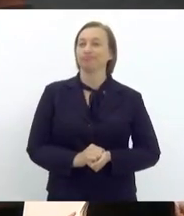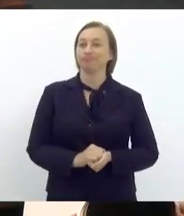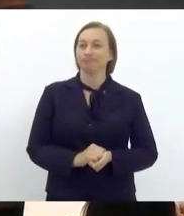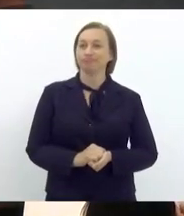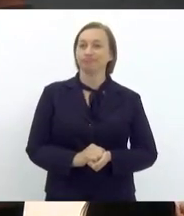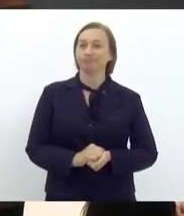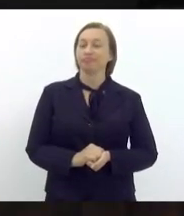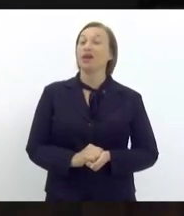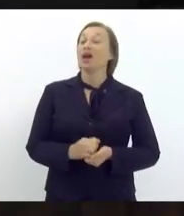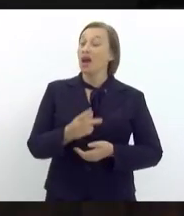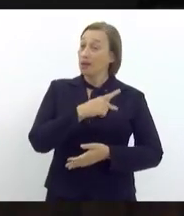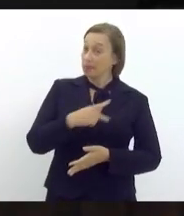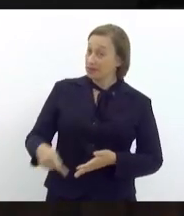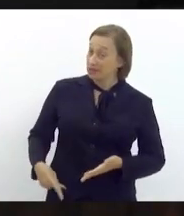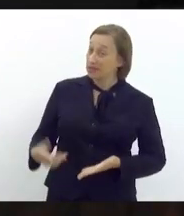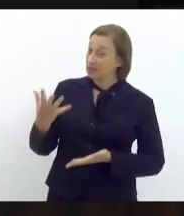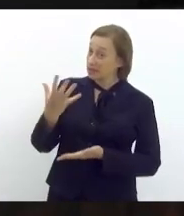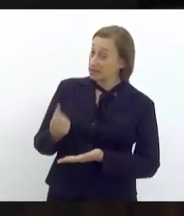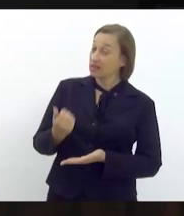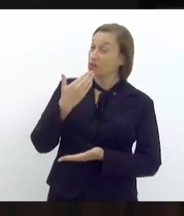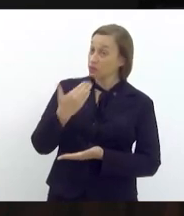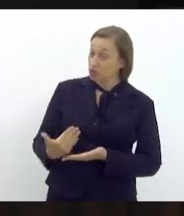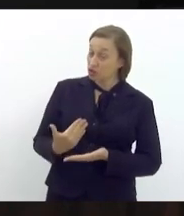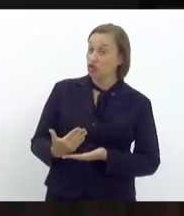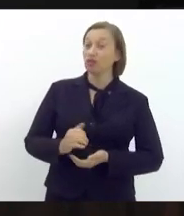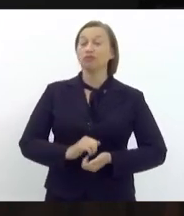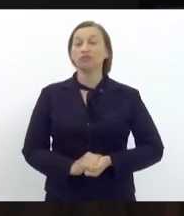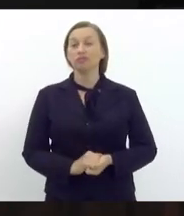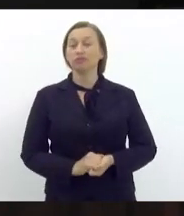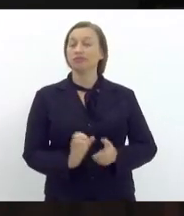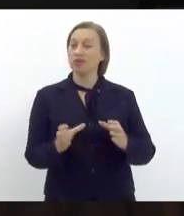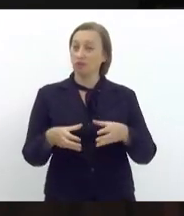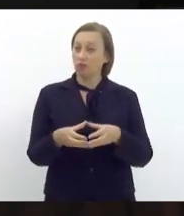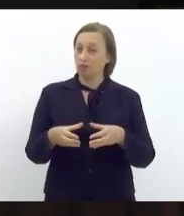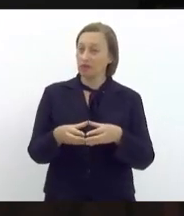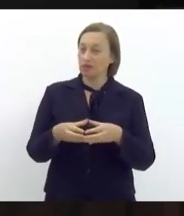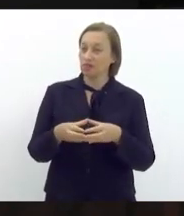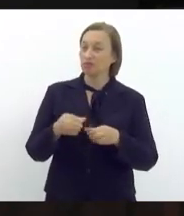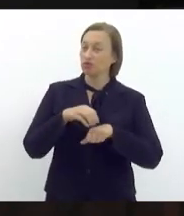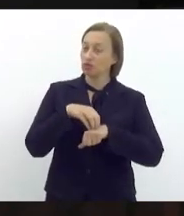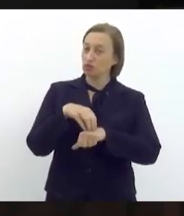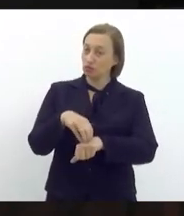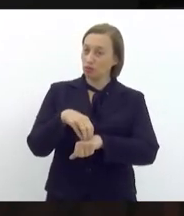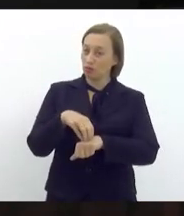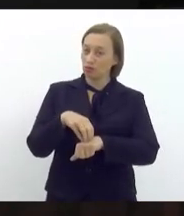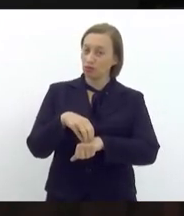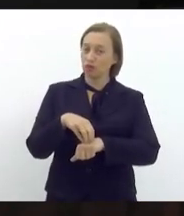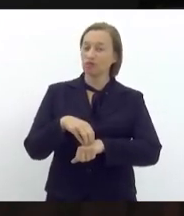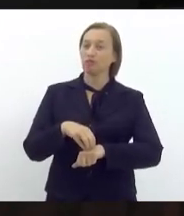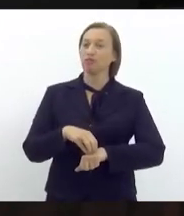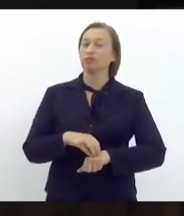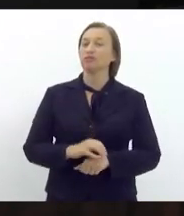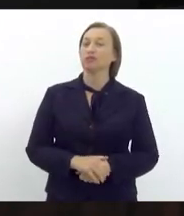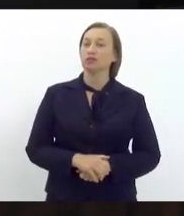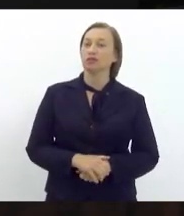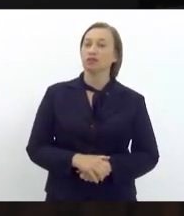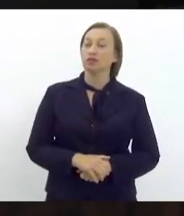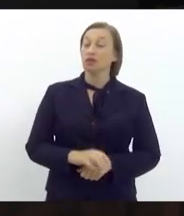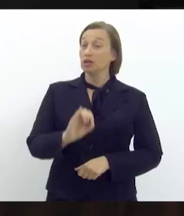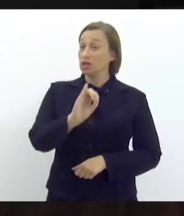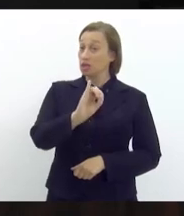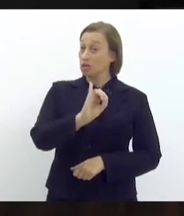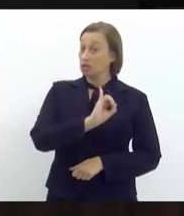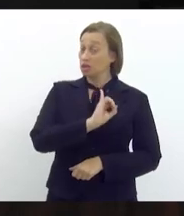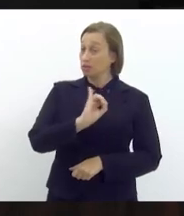a presidência defere pedido de vossa excelência para emitir parecer pela comissão de transporte nosso imperador